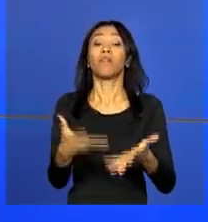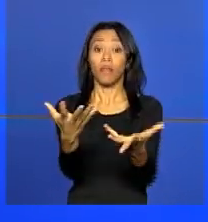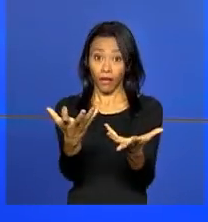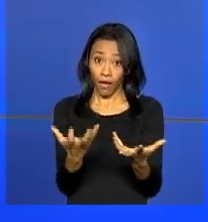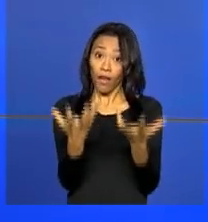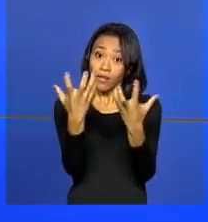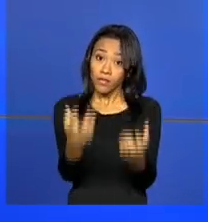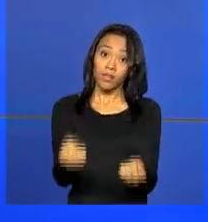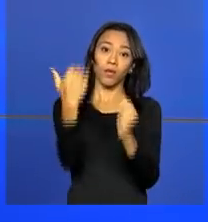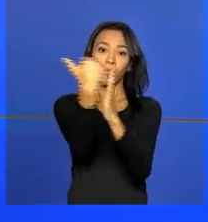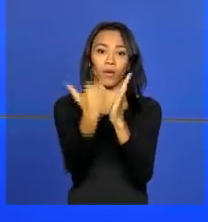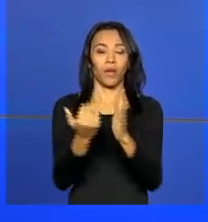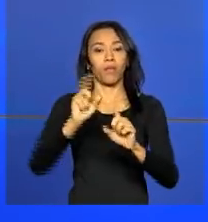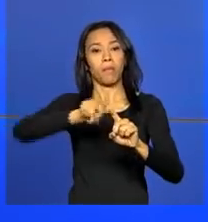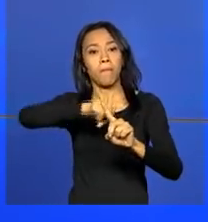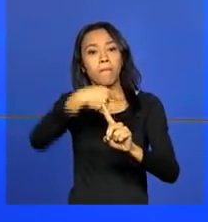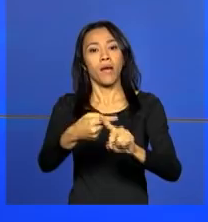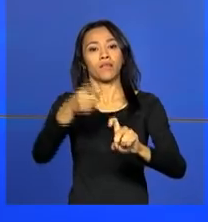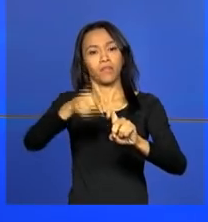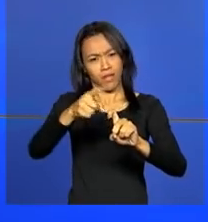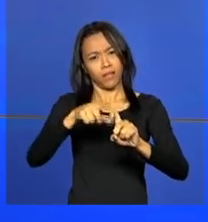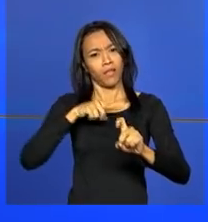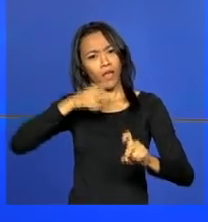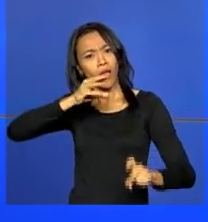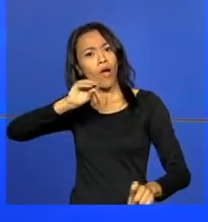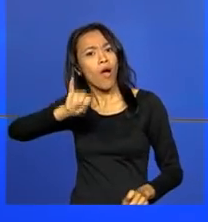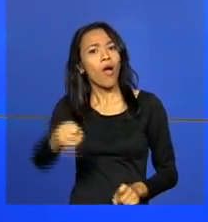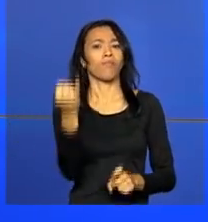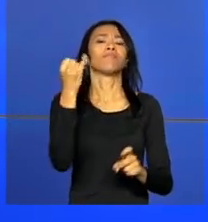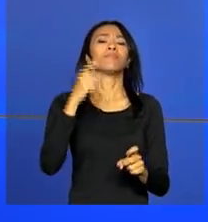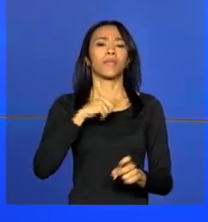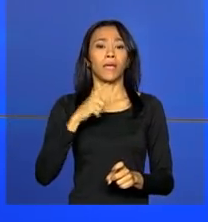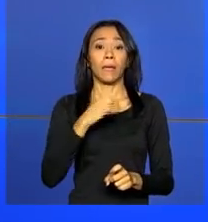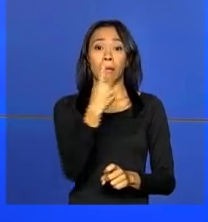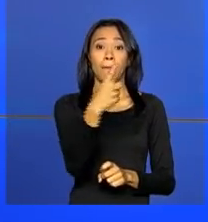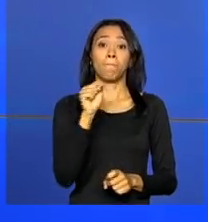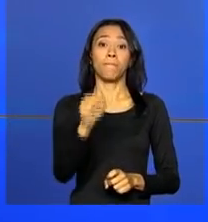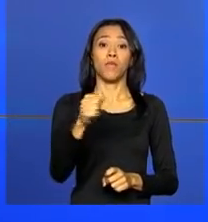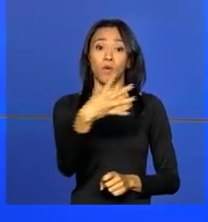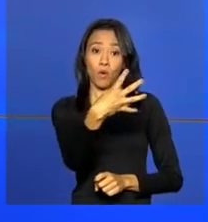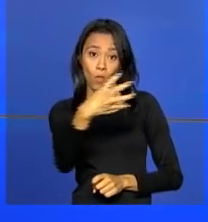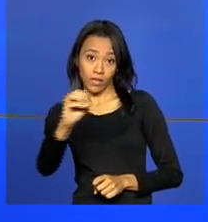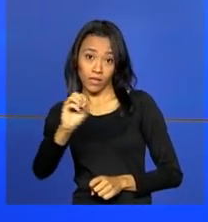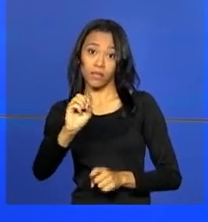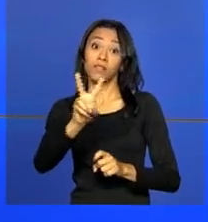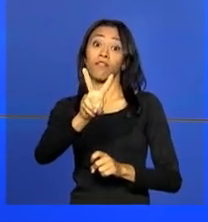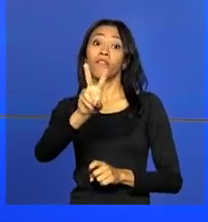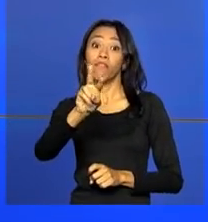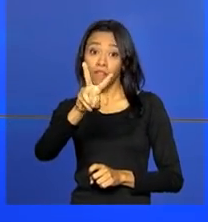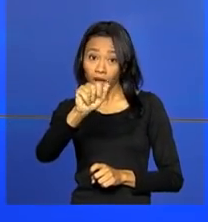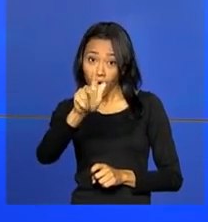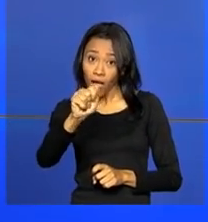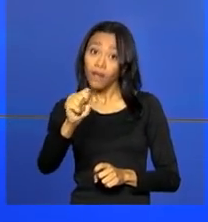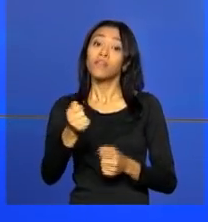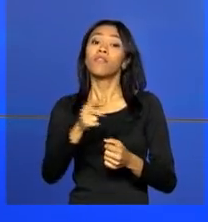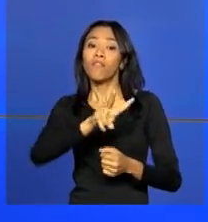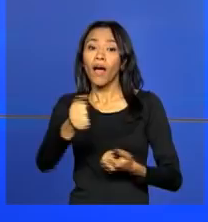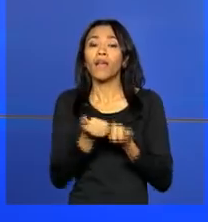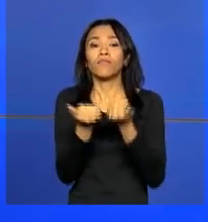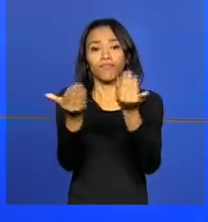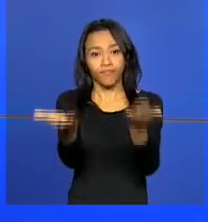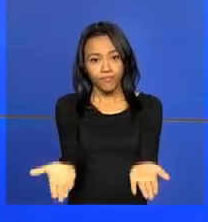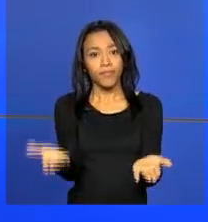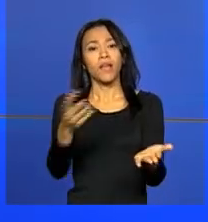ao programa Mais Médicos vão ter uma nova chance. Além disso, 1.400 vagas serão ofertadas para repor os profissionais